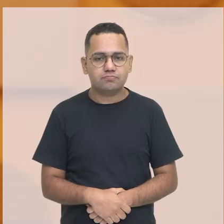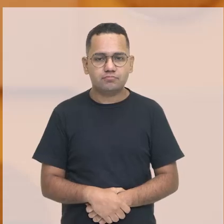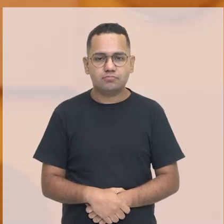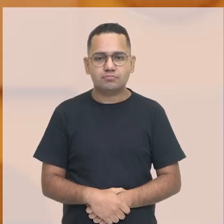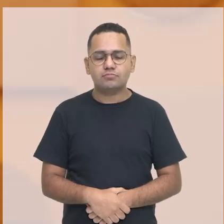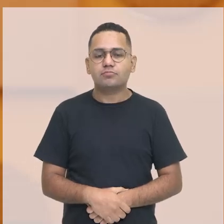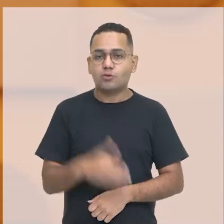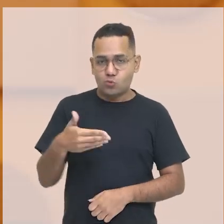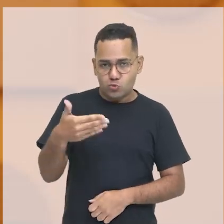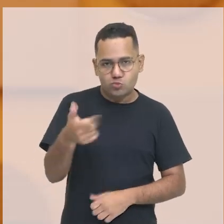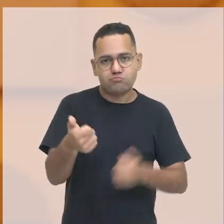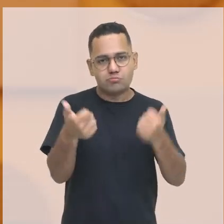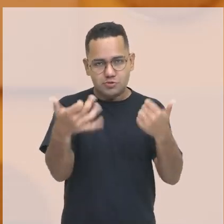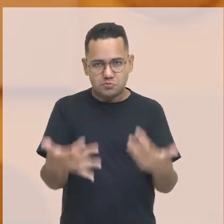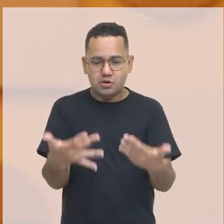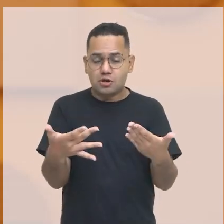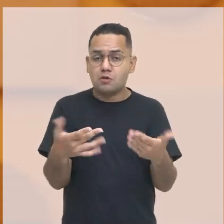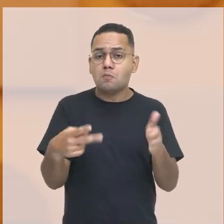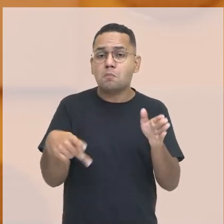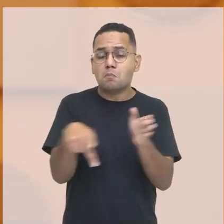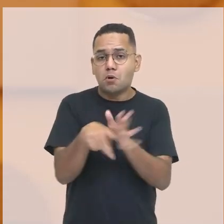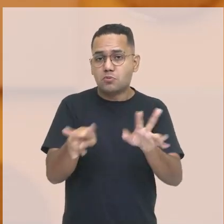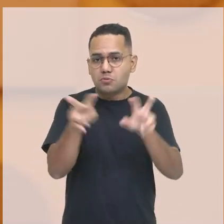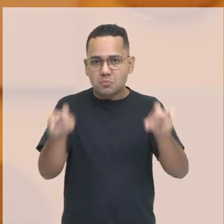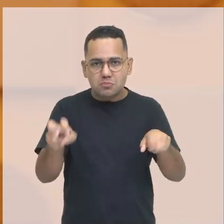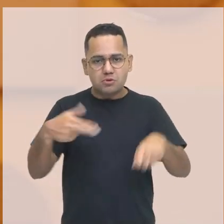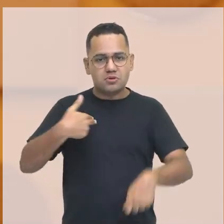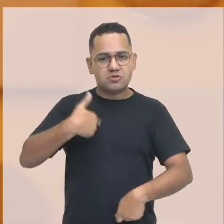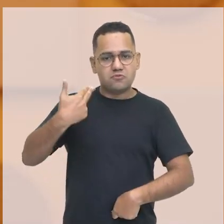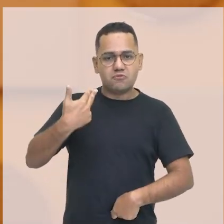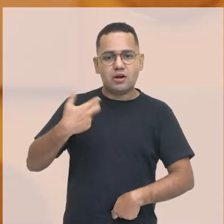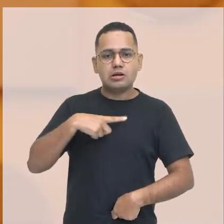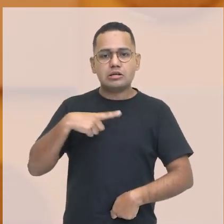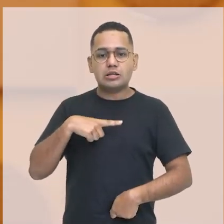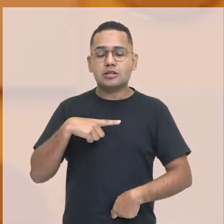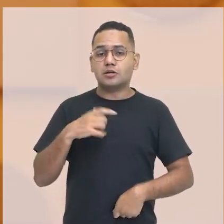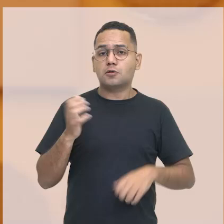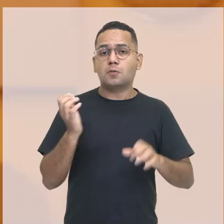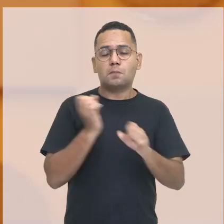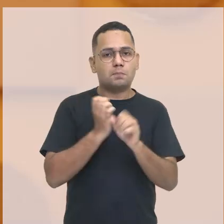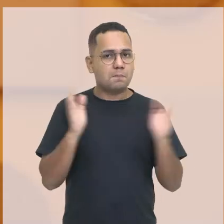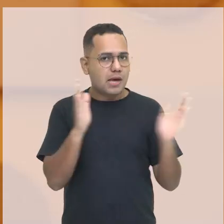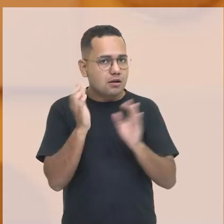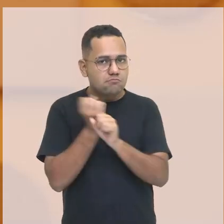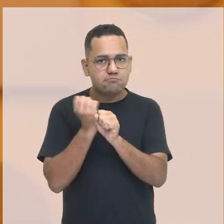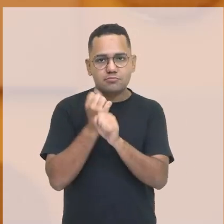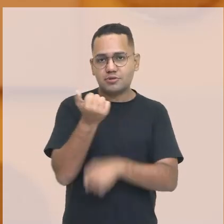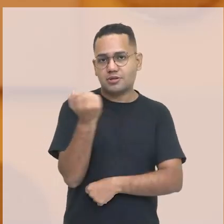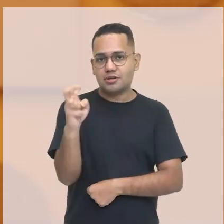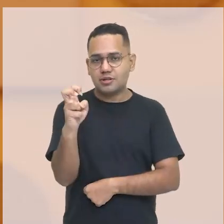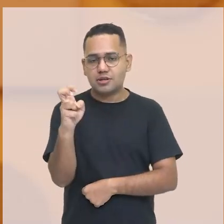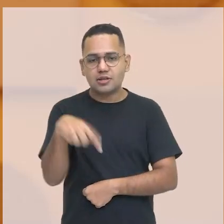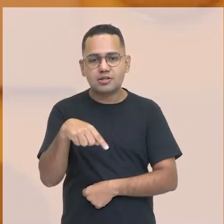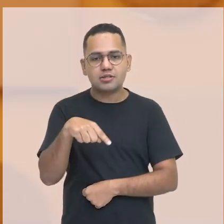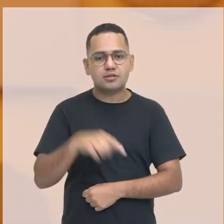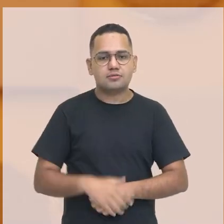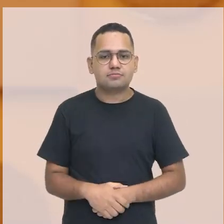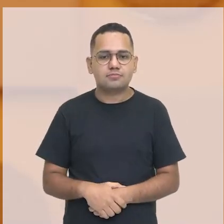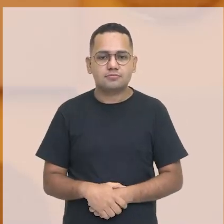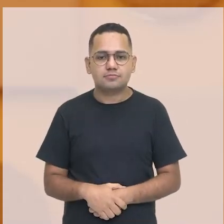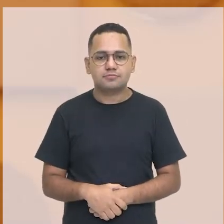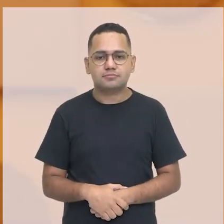Getúlio Vargas, sobre o governo de Getúlio Vargas, nesse período de 15 anos que ficou conhecido como a Era Vargas ou